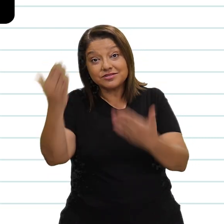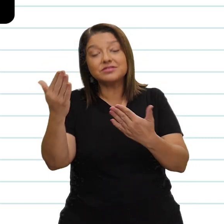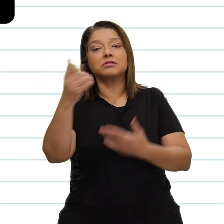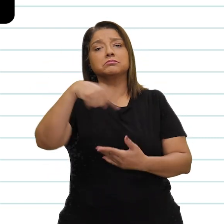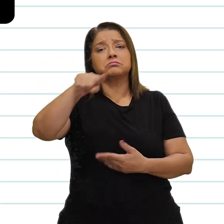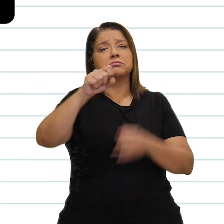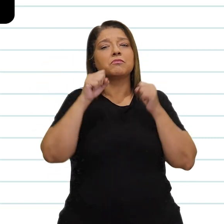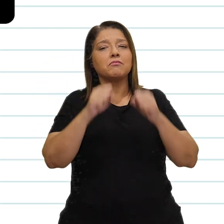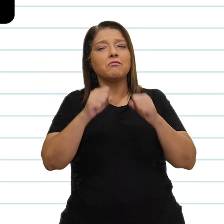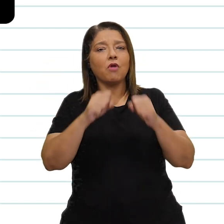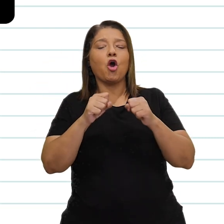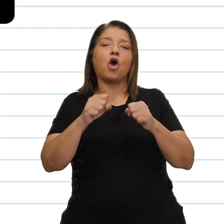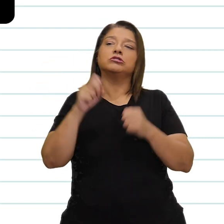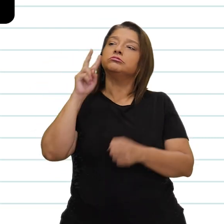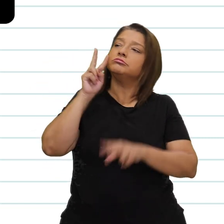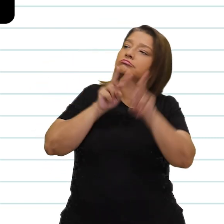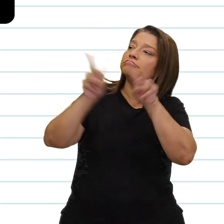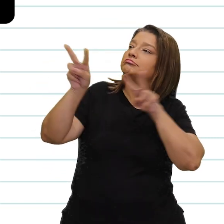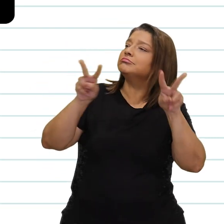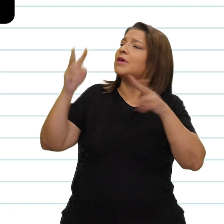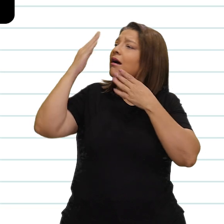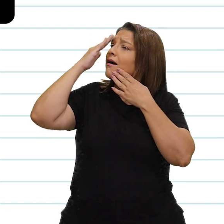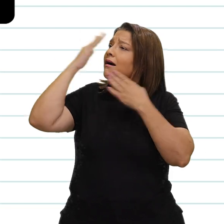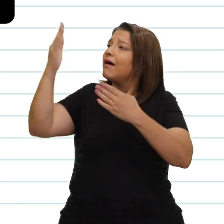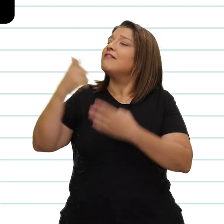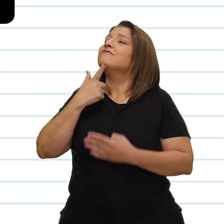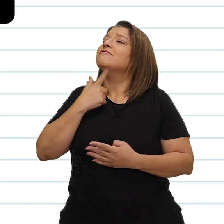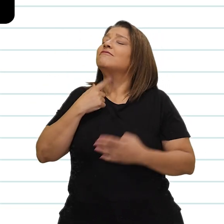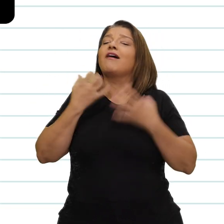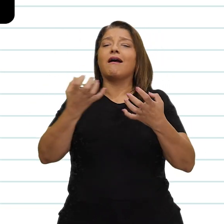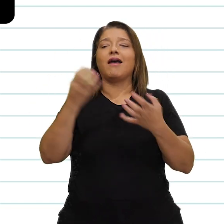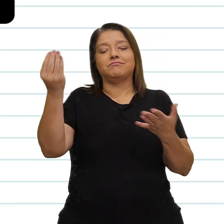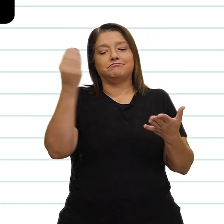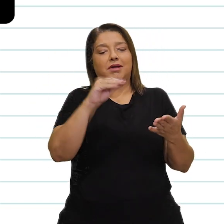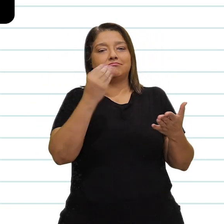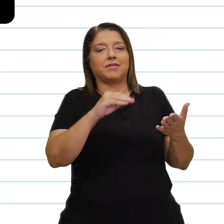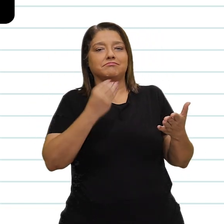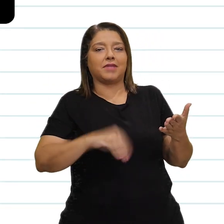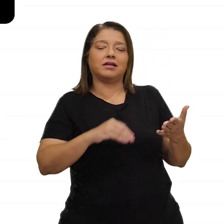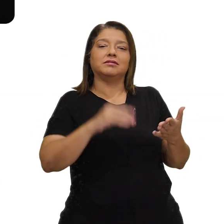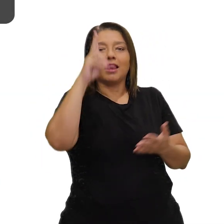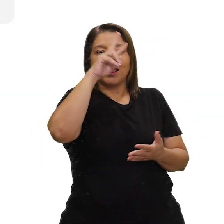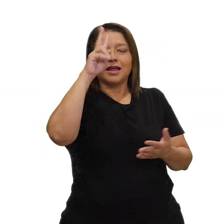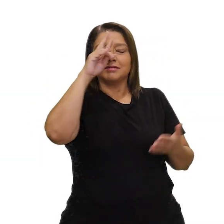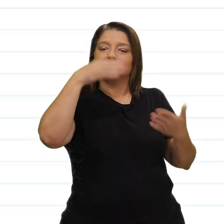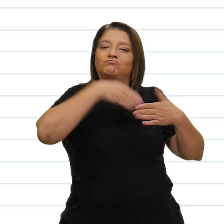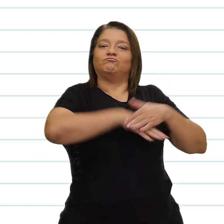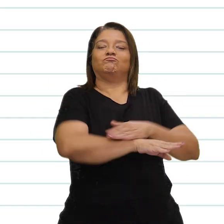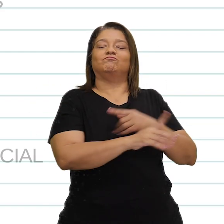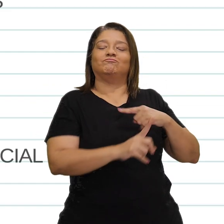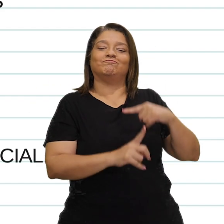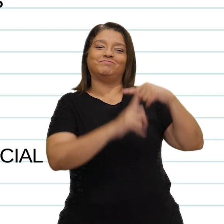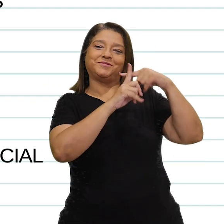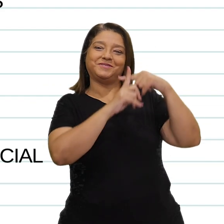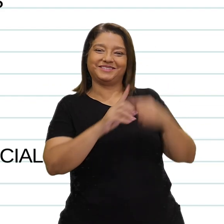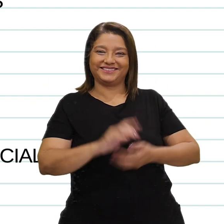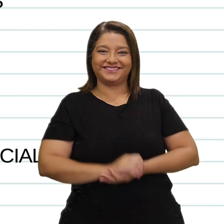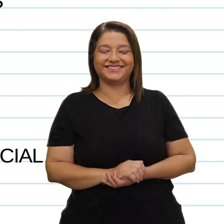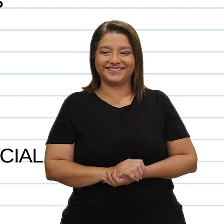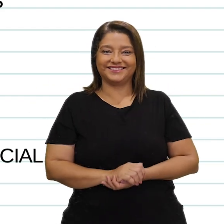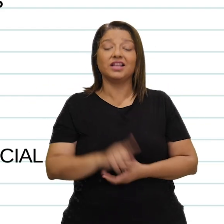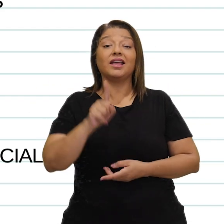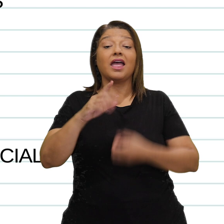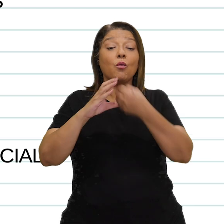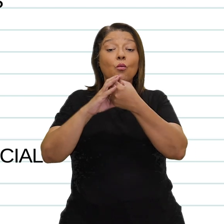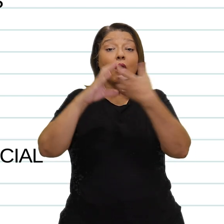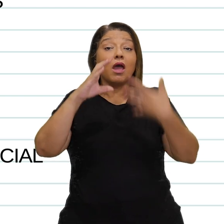em coisas pelas quais você é grato, aumentando a positividade. O que caracteriza um